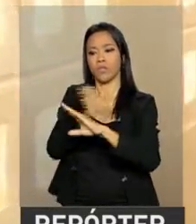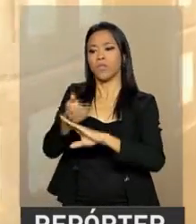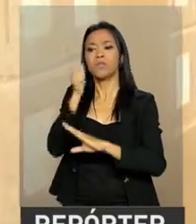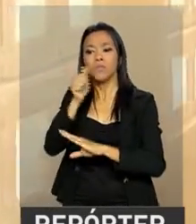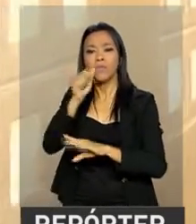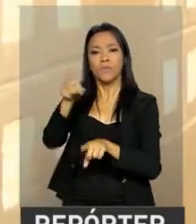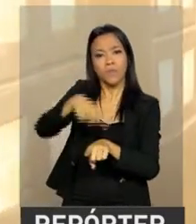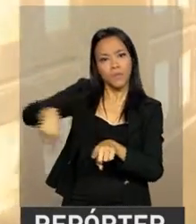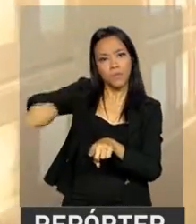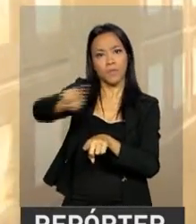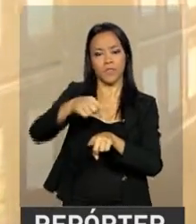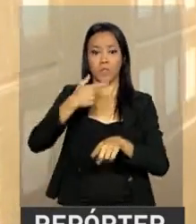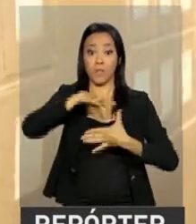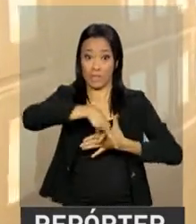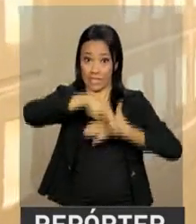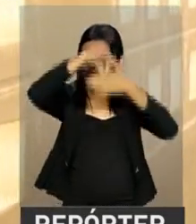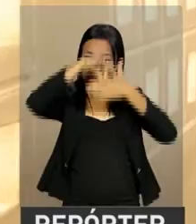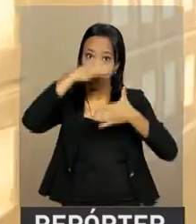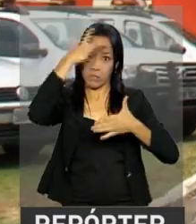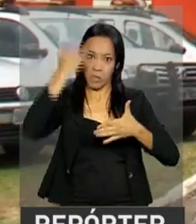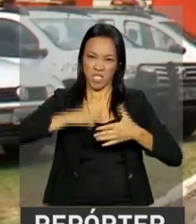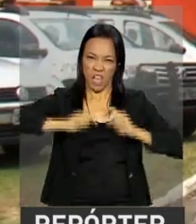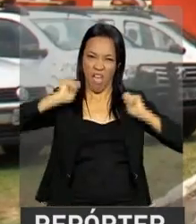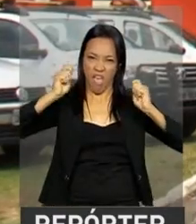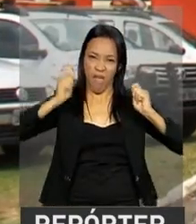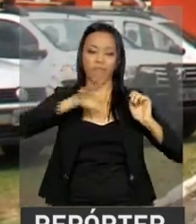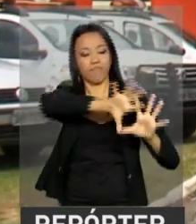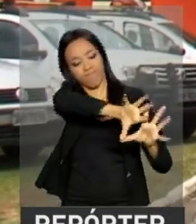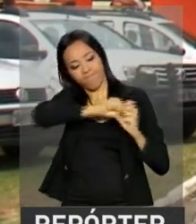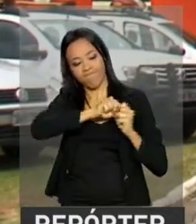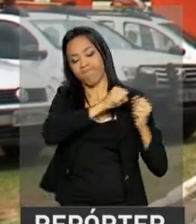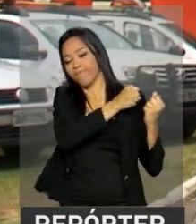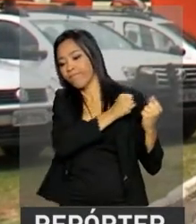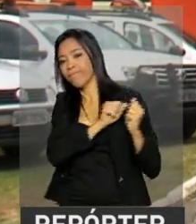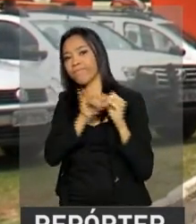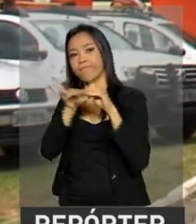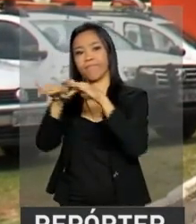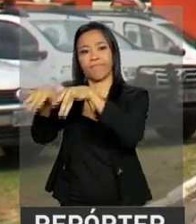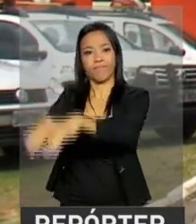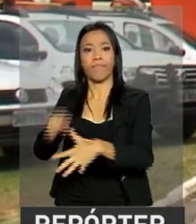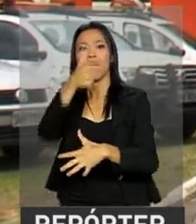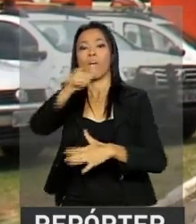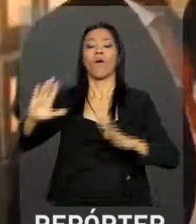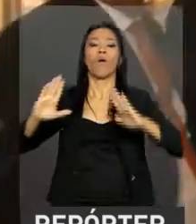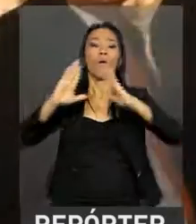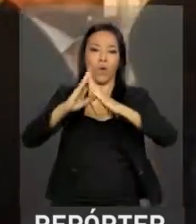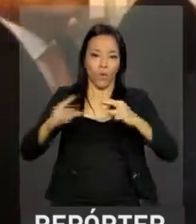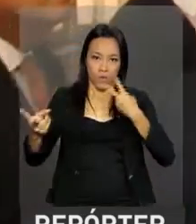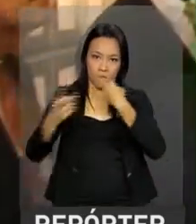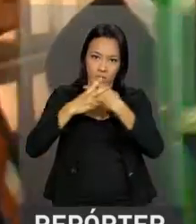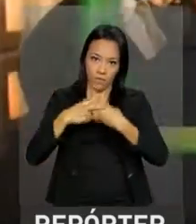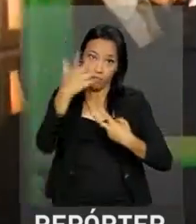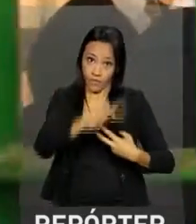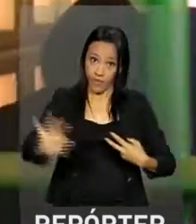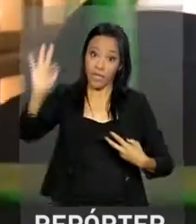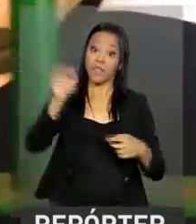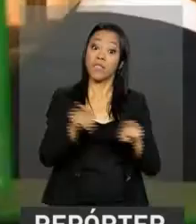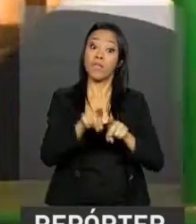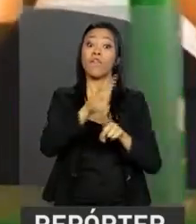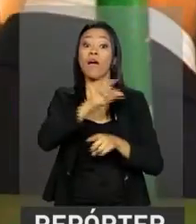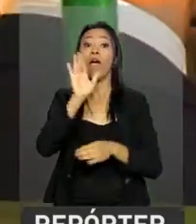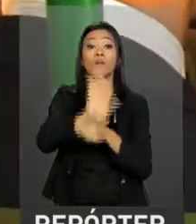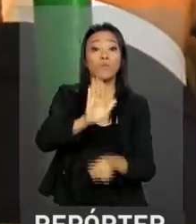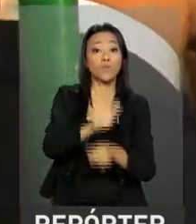Os líderes da rebelião serão transferidos para presídios federais. O governo também vai ajudar o Instituto Médico Legal